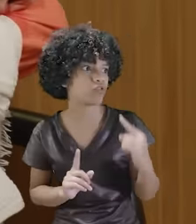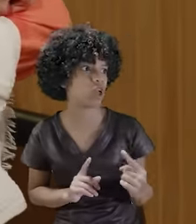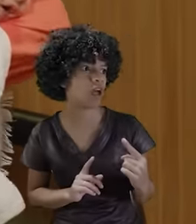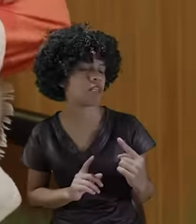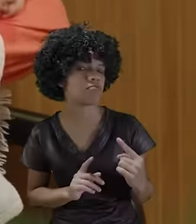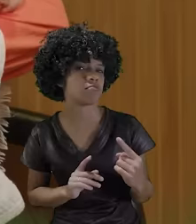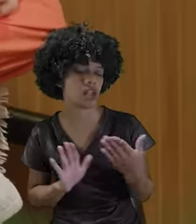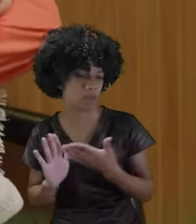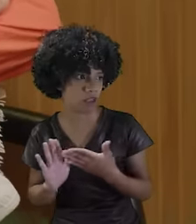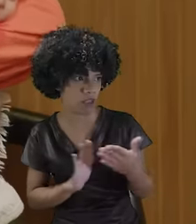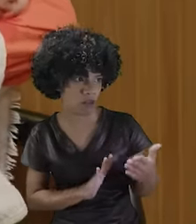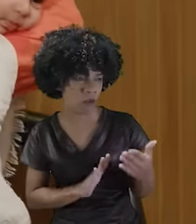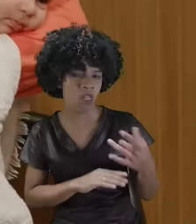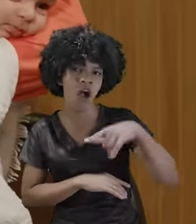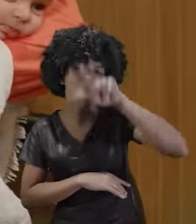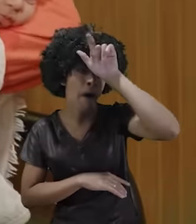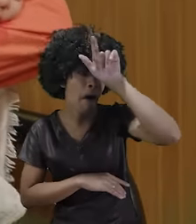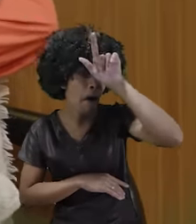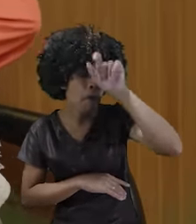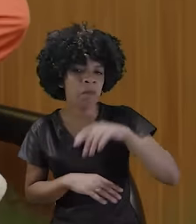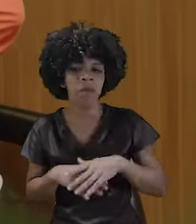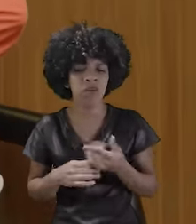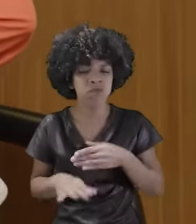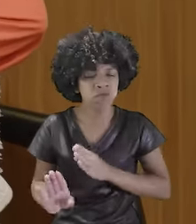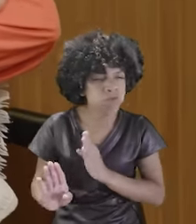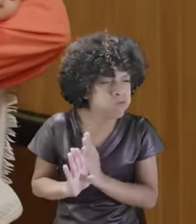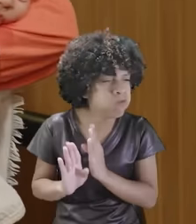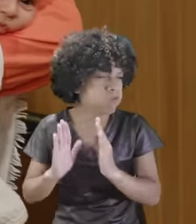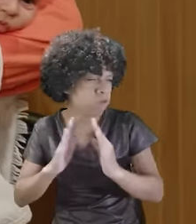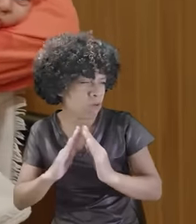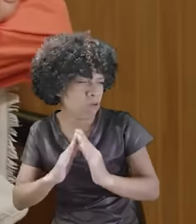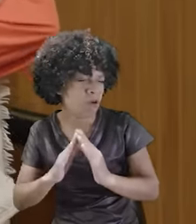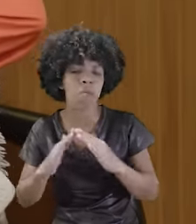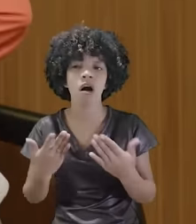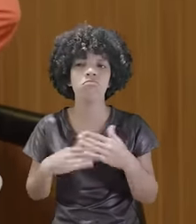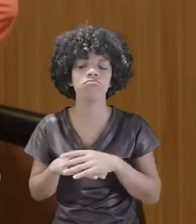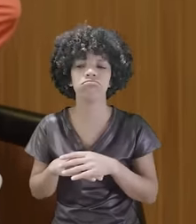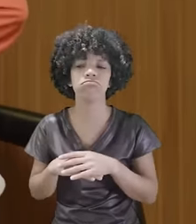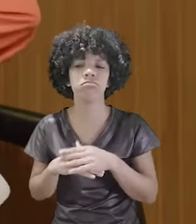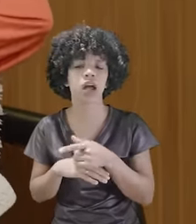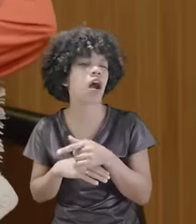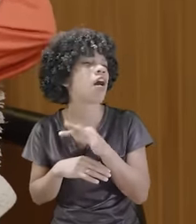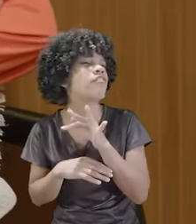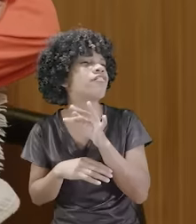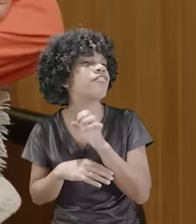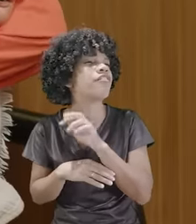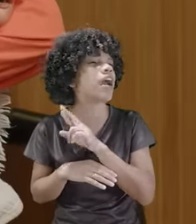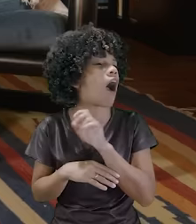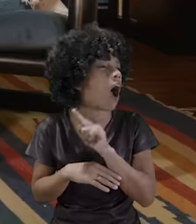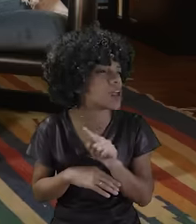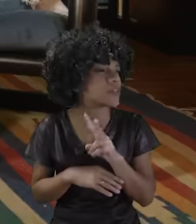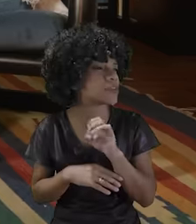dois dias que estava na hospital e meu marido achou uma casa tava no bairro Ferraz de